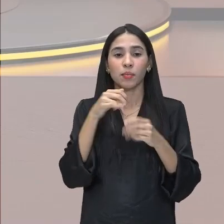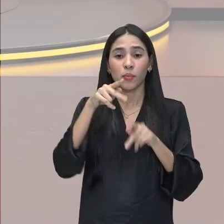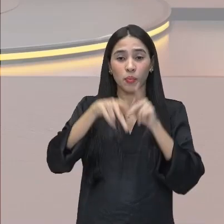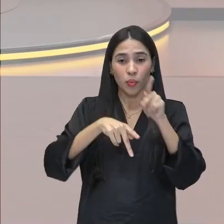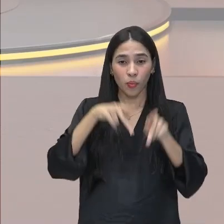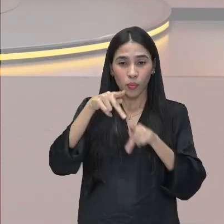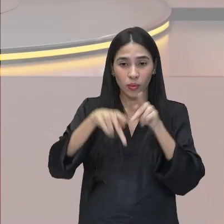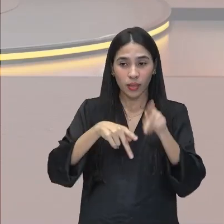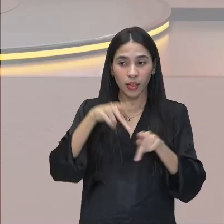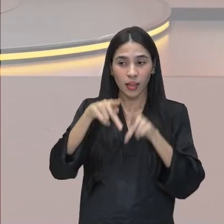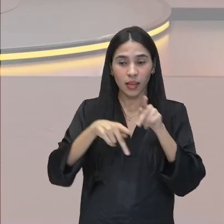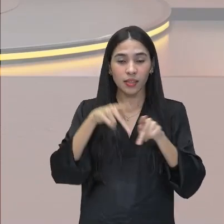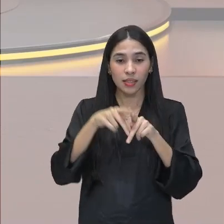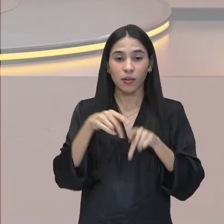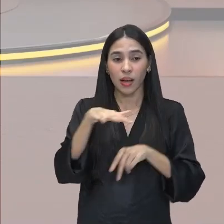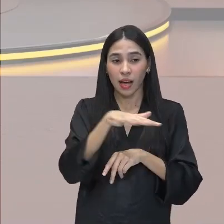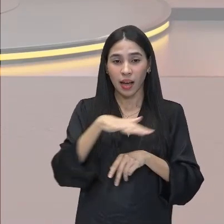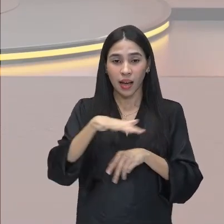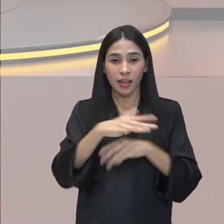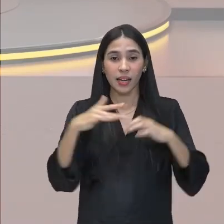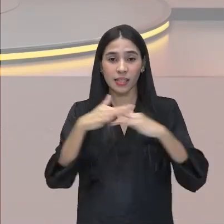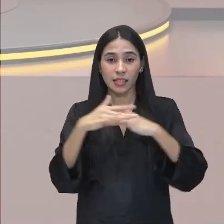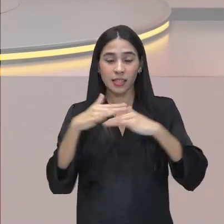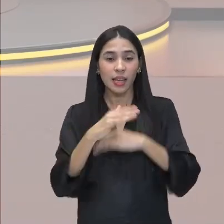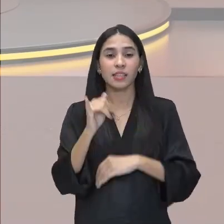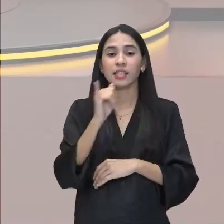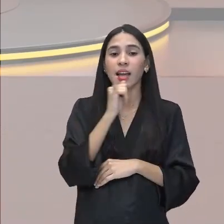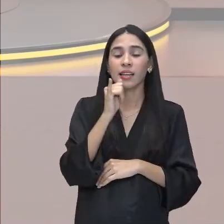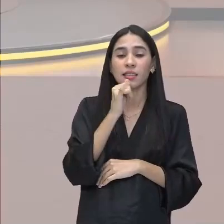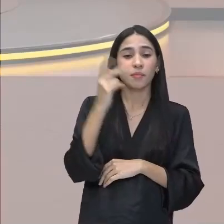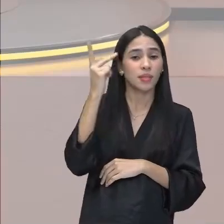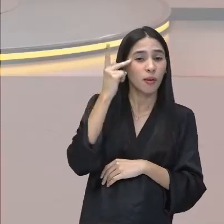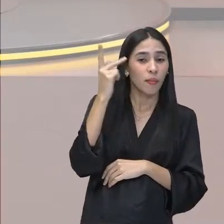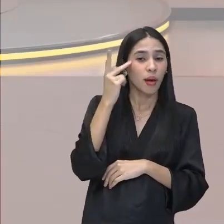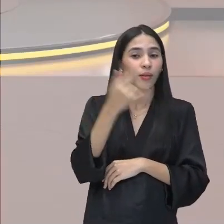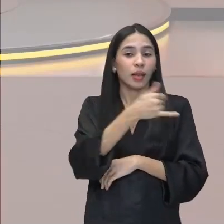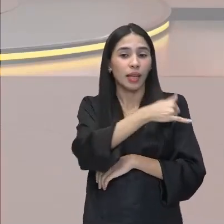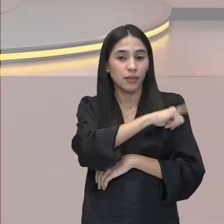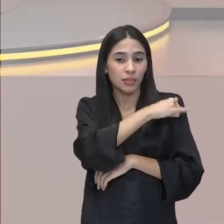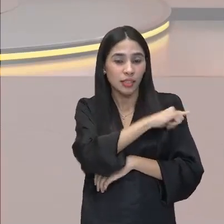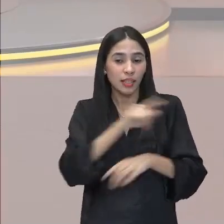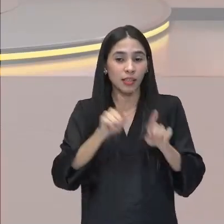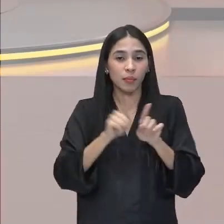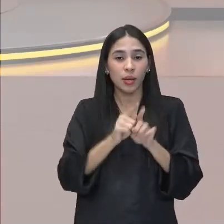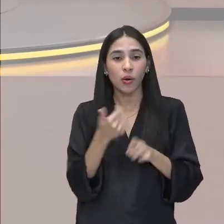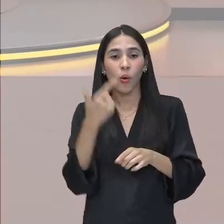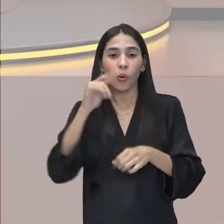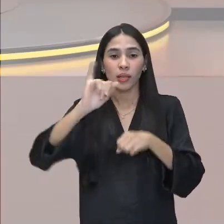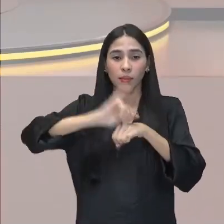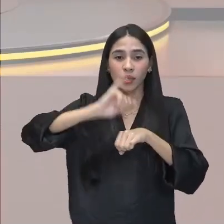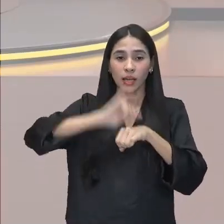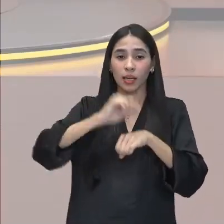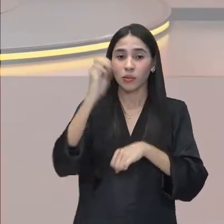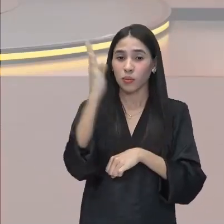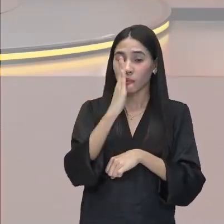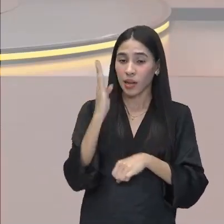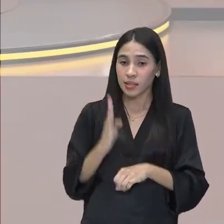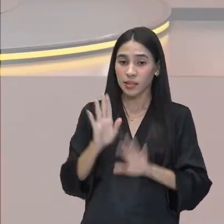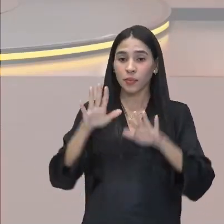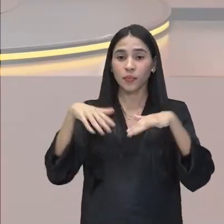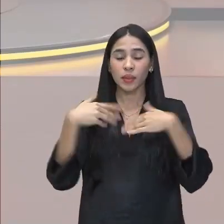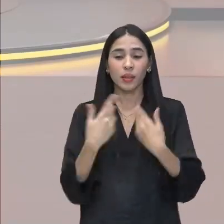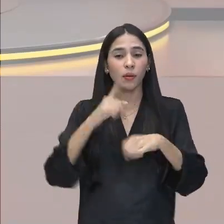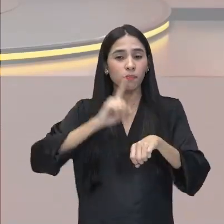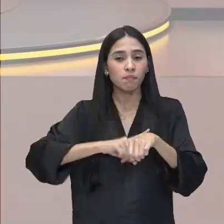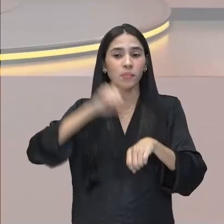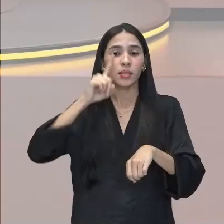população em cidades como, por exemplo, São Paulo, Rio de Janeiro e outras capitais do Brasil. Então, o